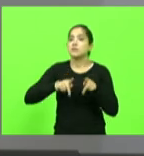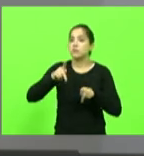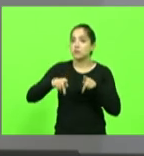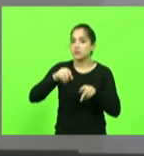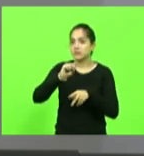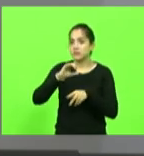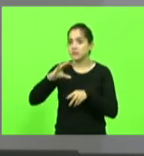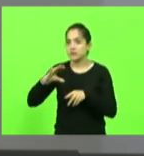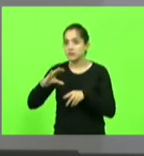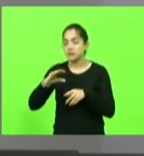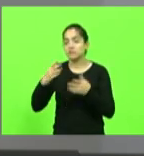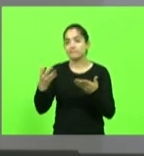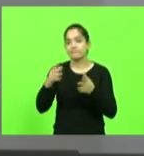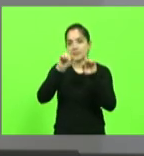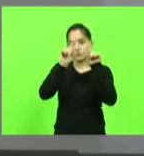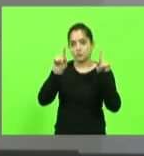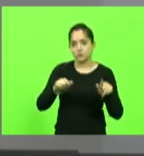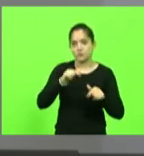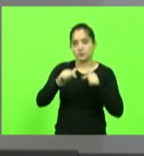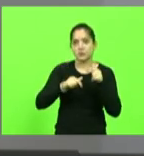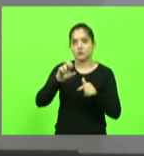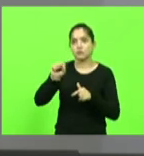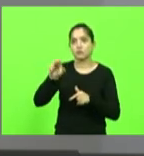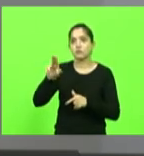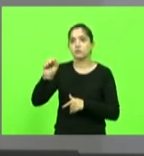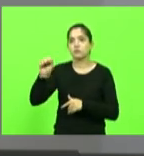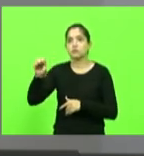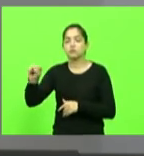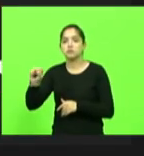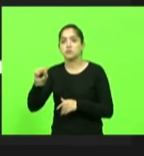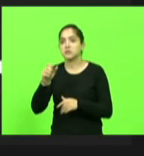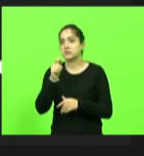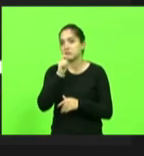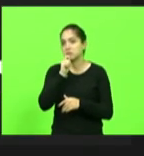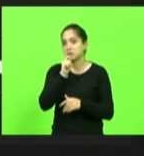os trabalhadores do SUAS ainda não foram contemplados, né?